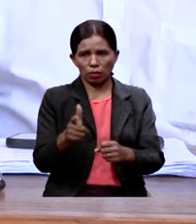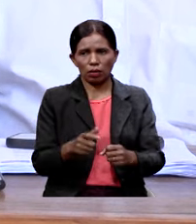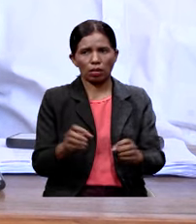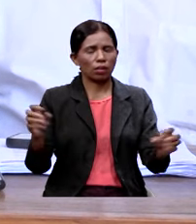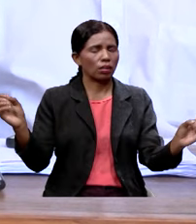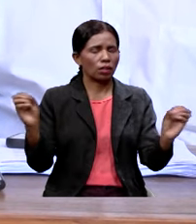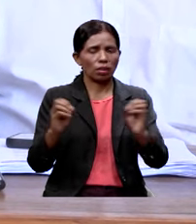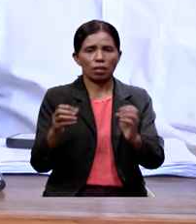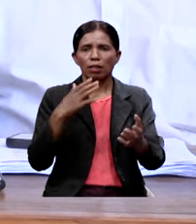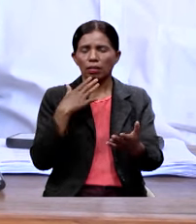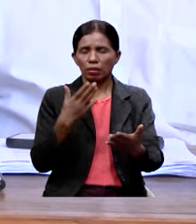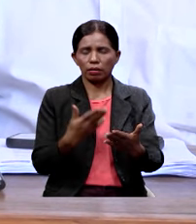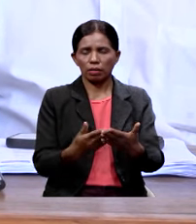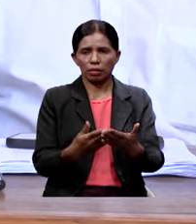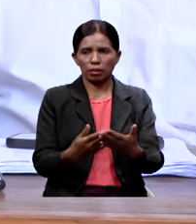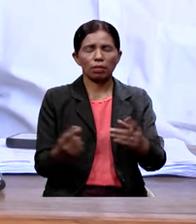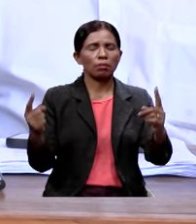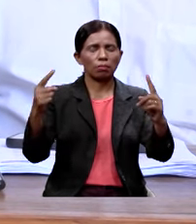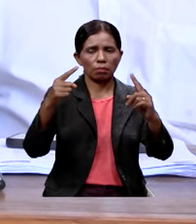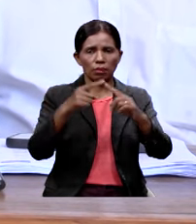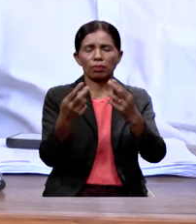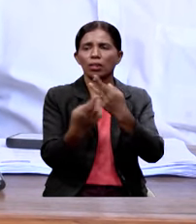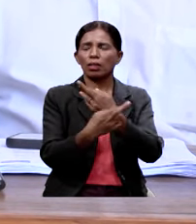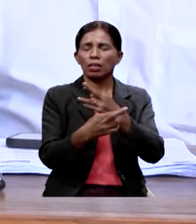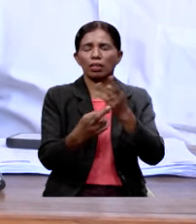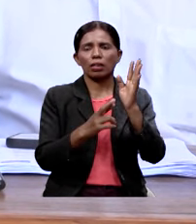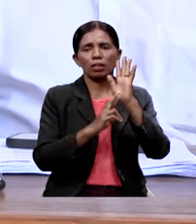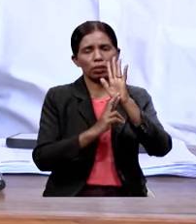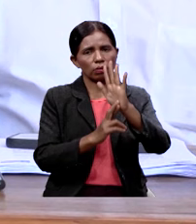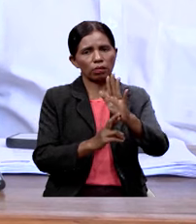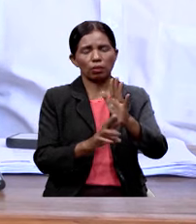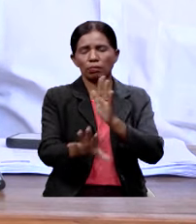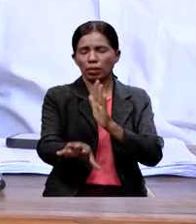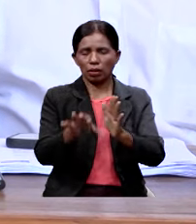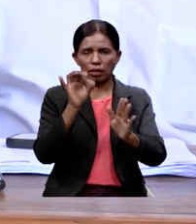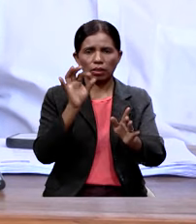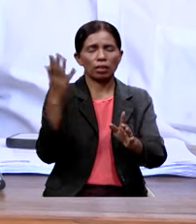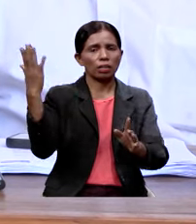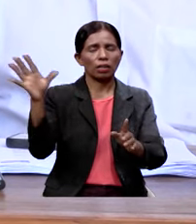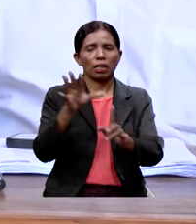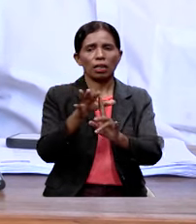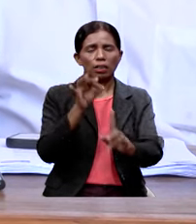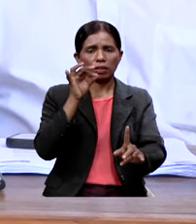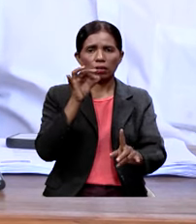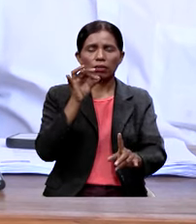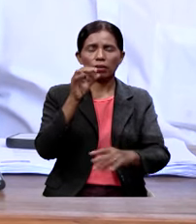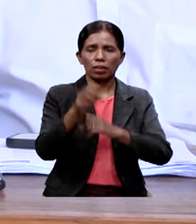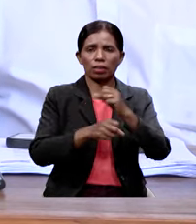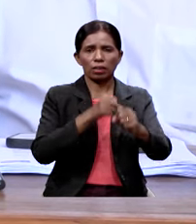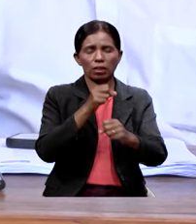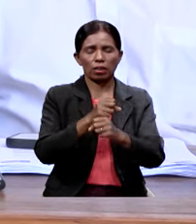Nunca recupera. Bafali resultado nebe reta, e a eleição tina